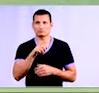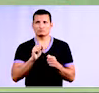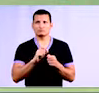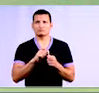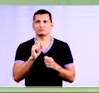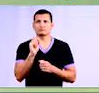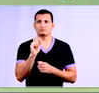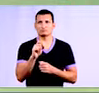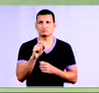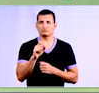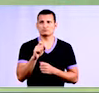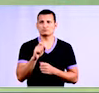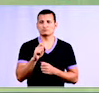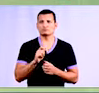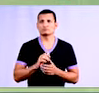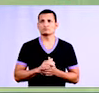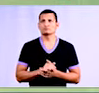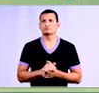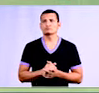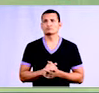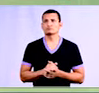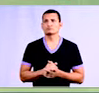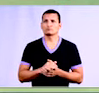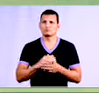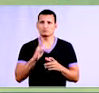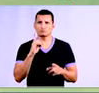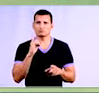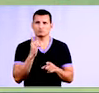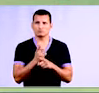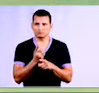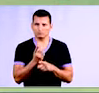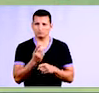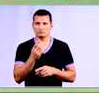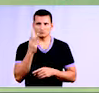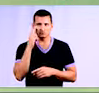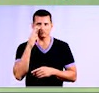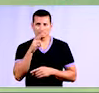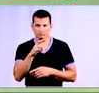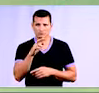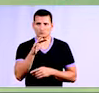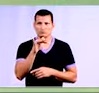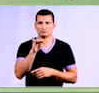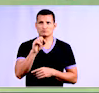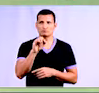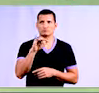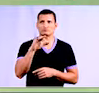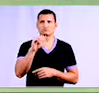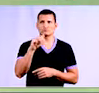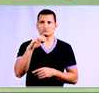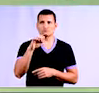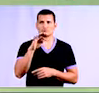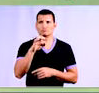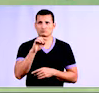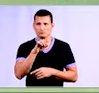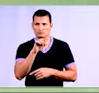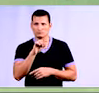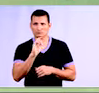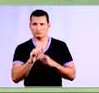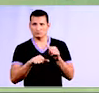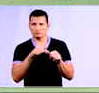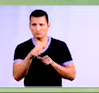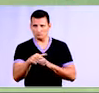quê? Para que seja localizado, seja visto fisicamente. Ela transforma o endereço